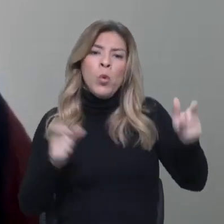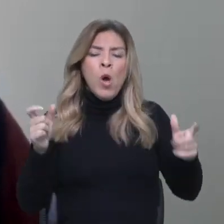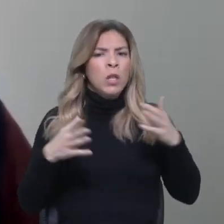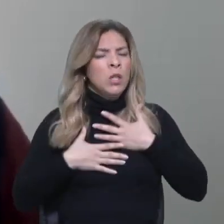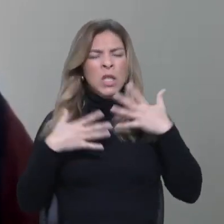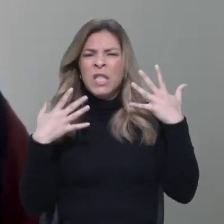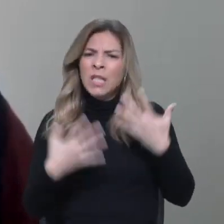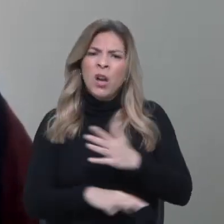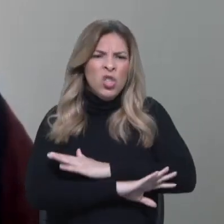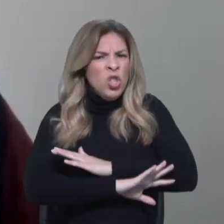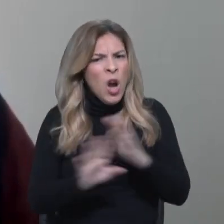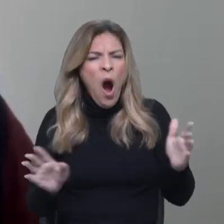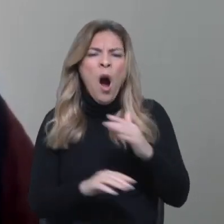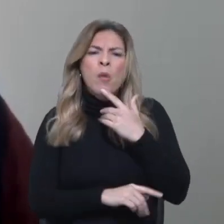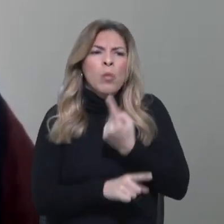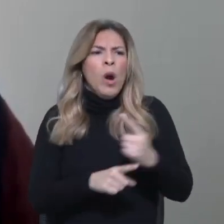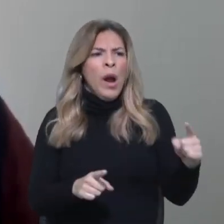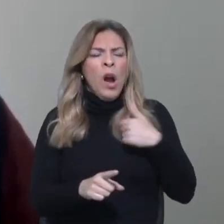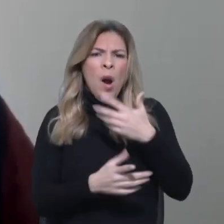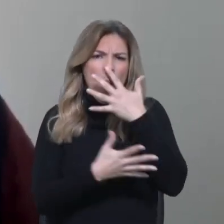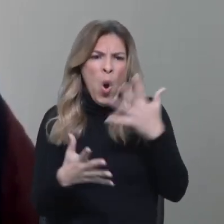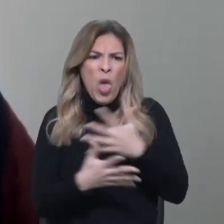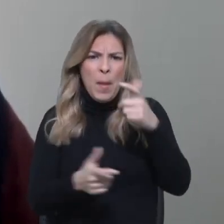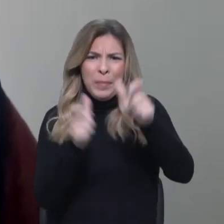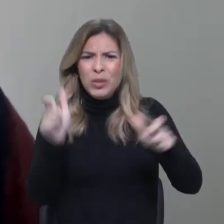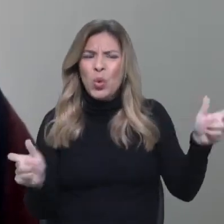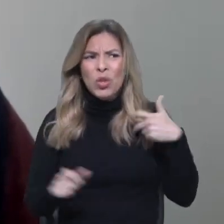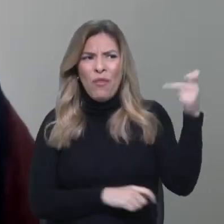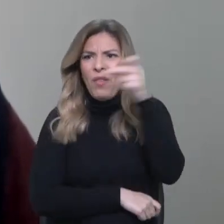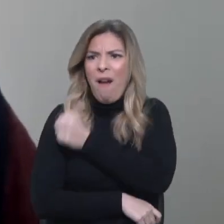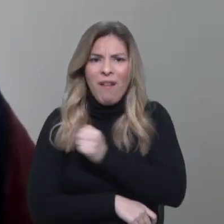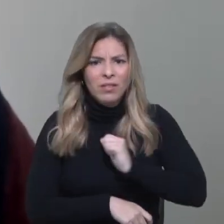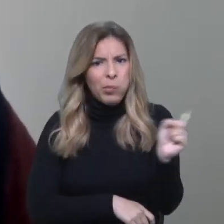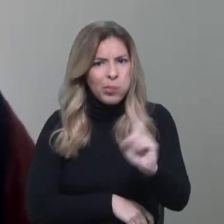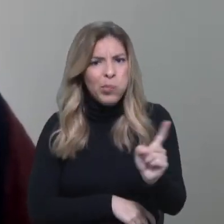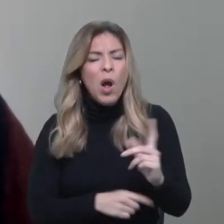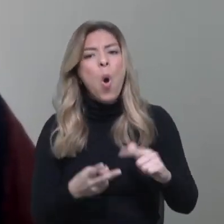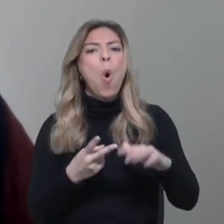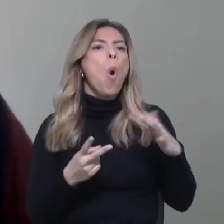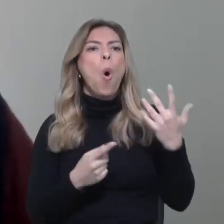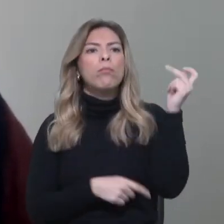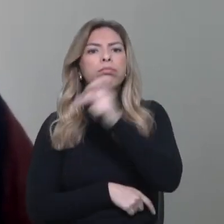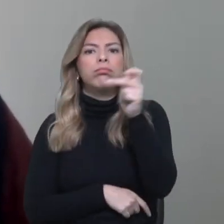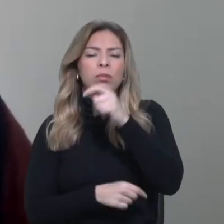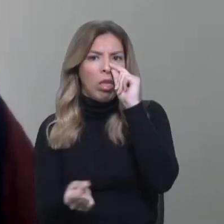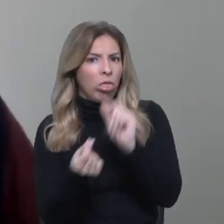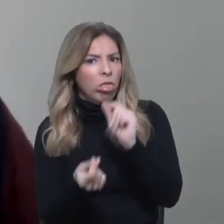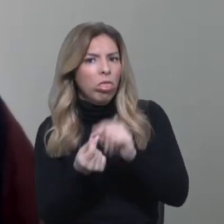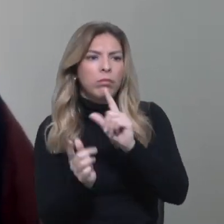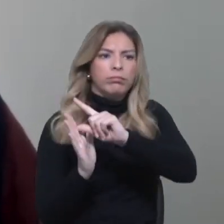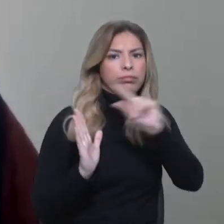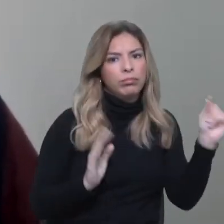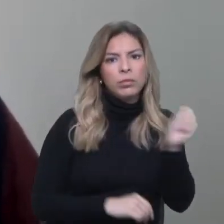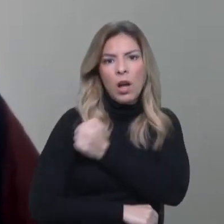de combate, há muita gente que não vem a casa, ou vem muito pouco a casa, e portanto chegámos a um ponto em